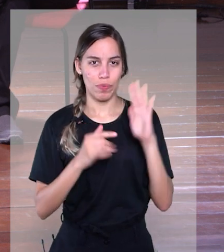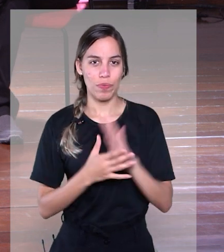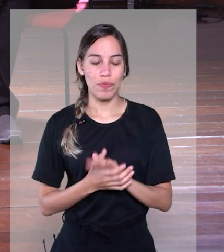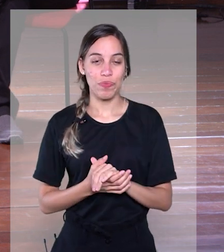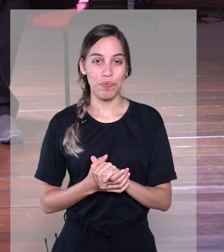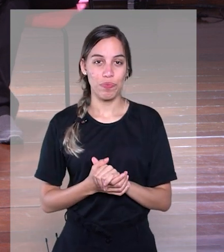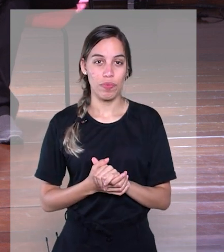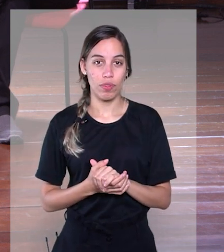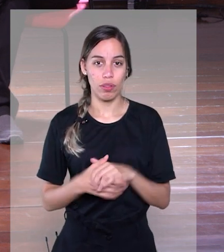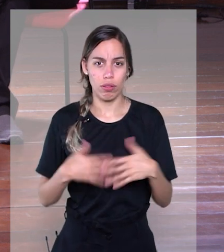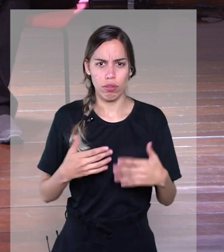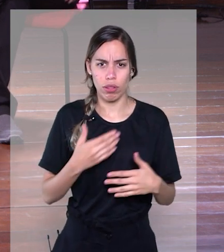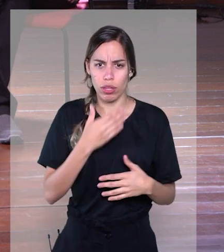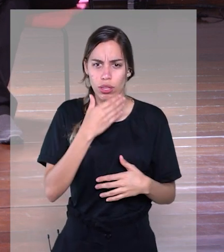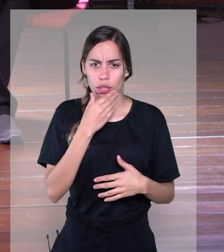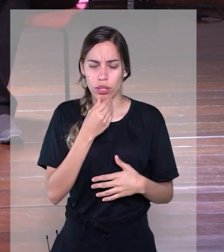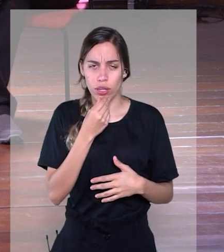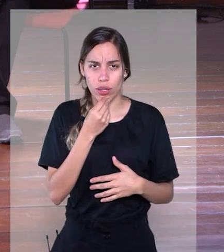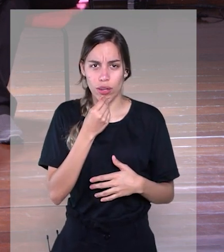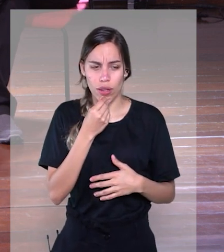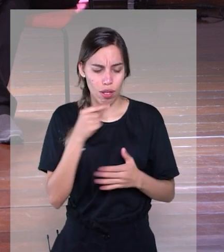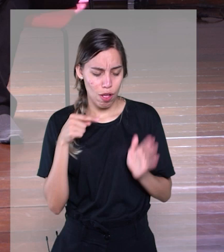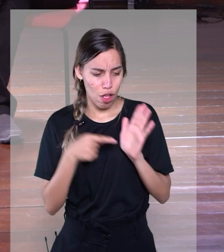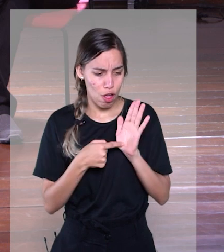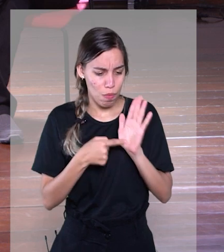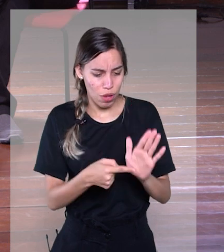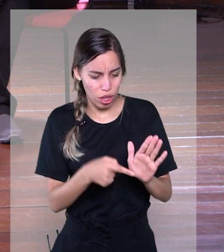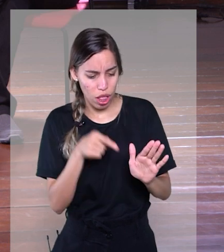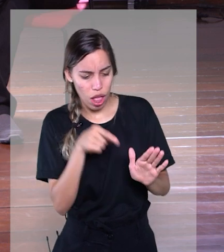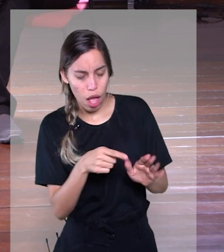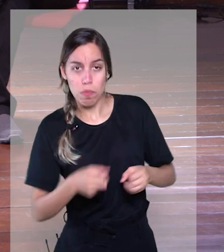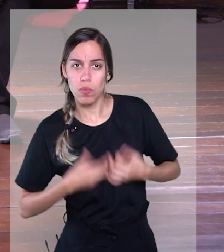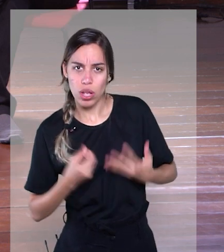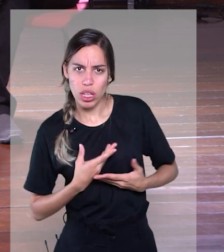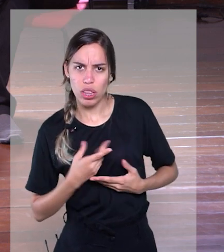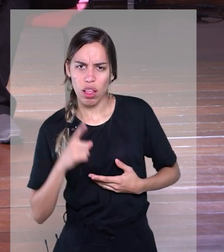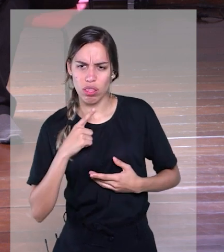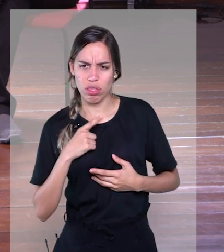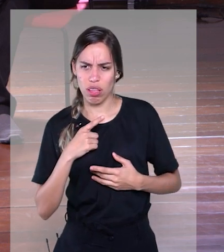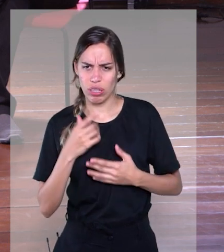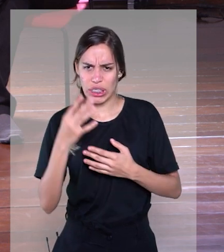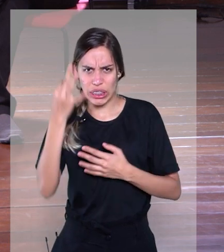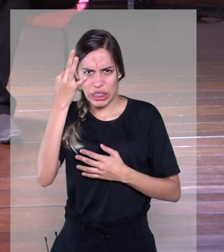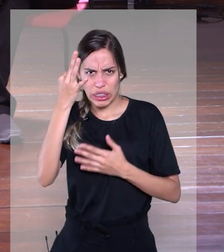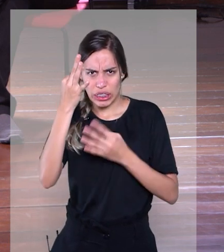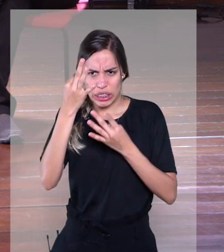ele ele logo aponta para a poesia numa coisa que é técnica, que é uma questão que a fotografia,